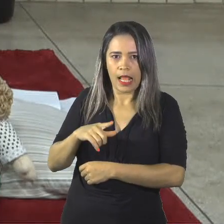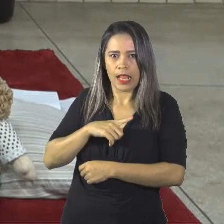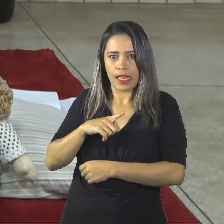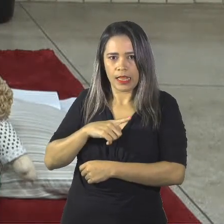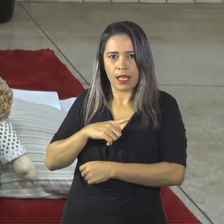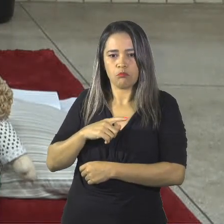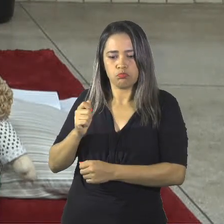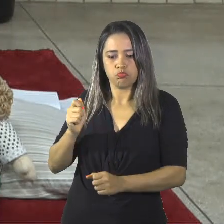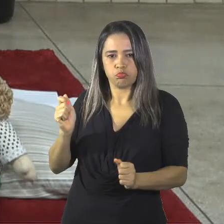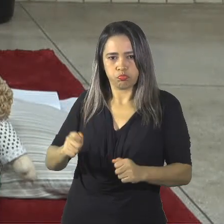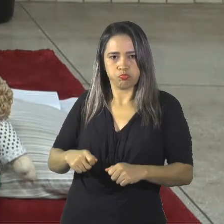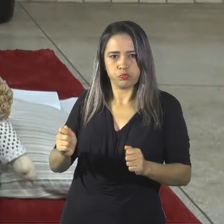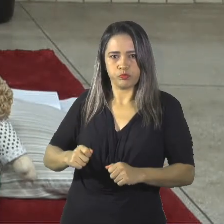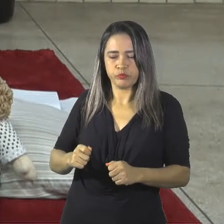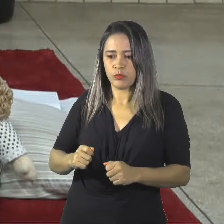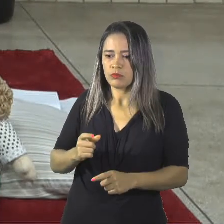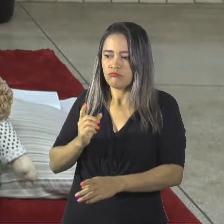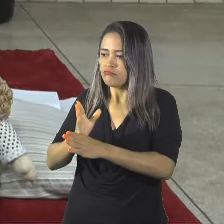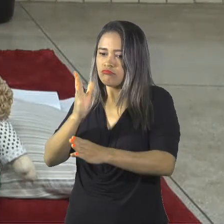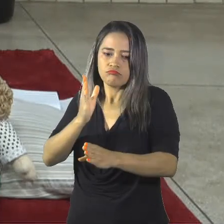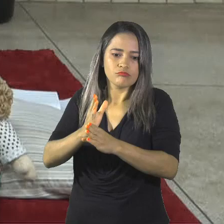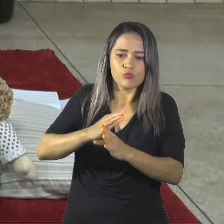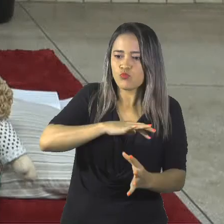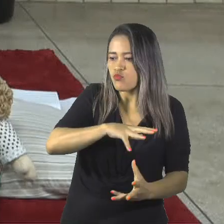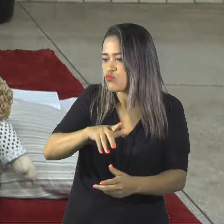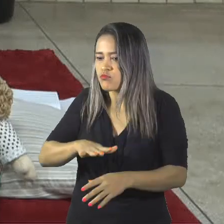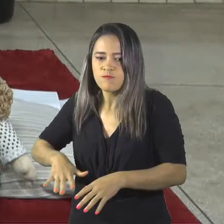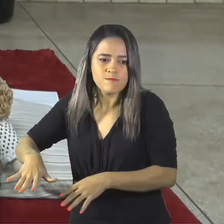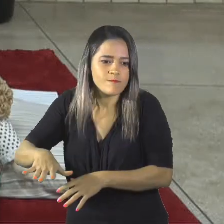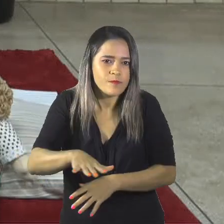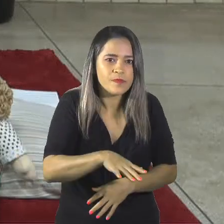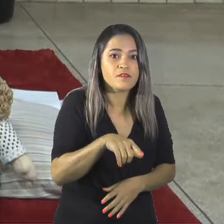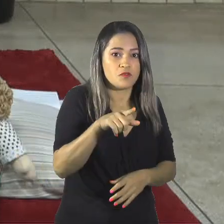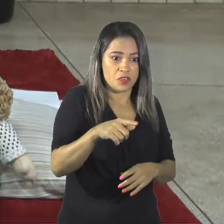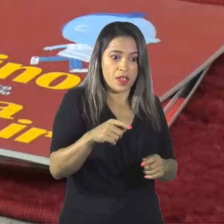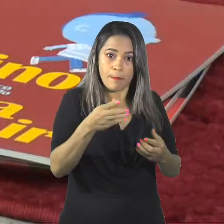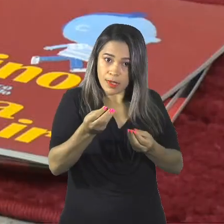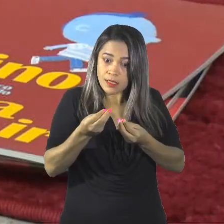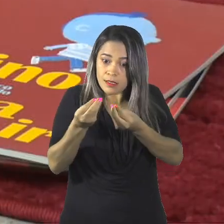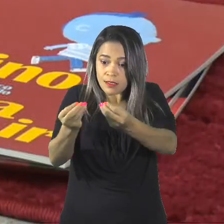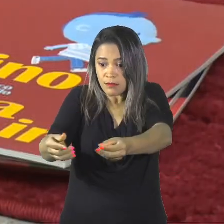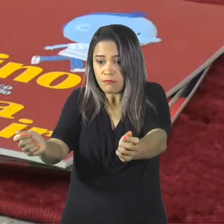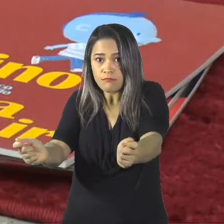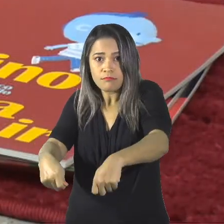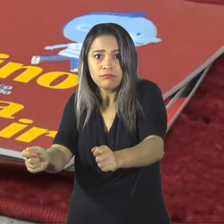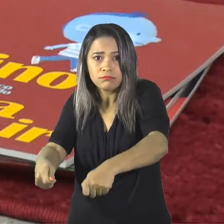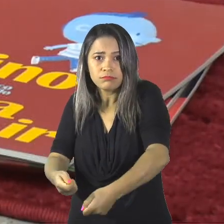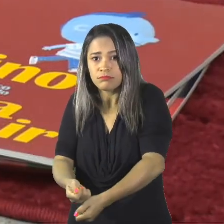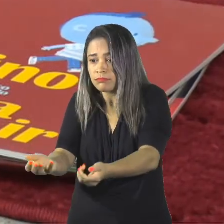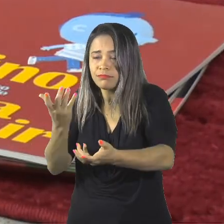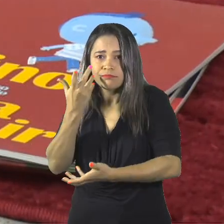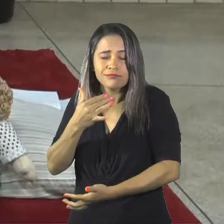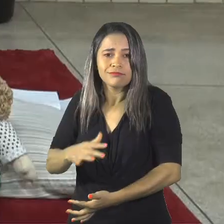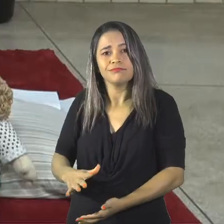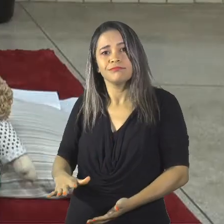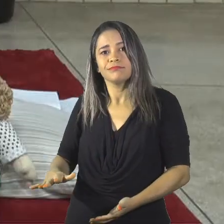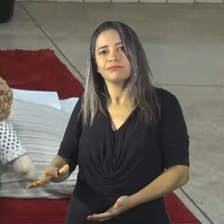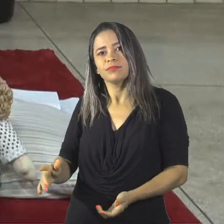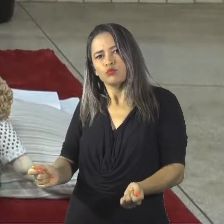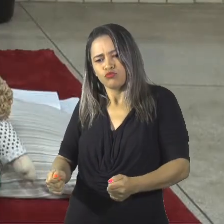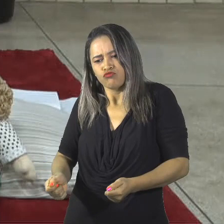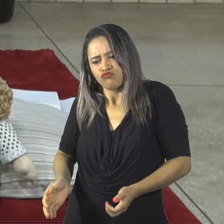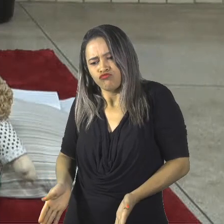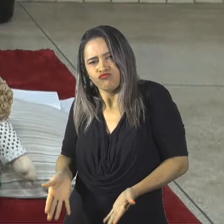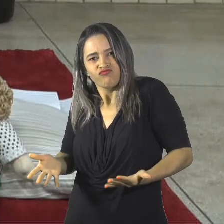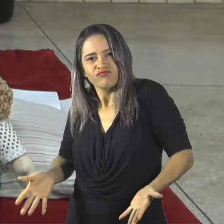pronta para descobrir o mundo à sua volta. E você tem que dar essa oportunidade para que a sua criança ela explore este mundo